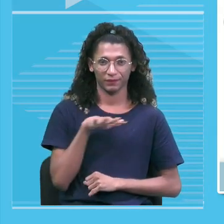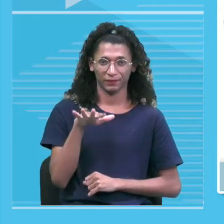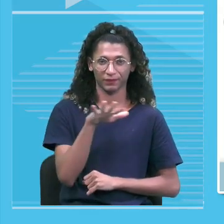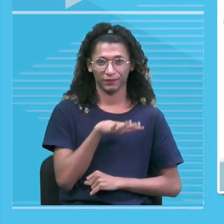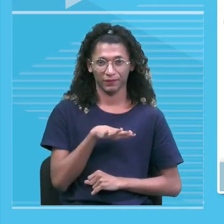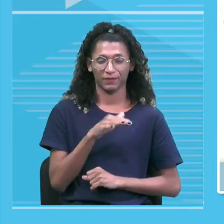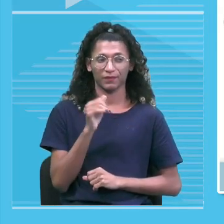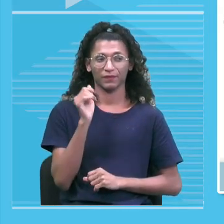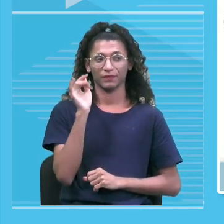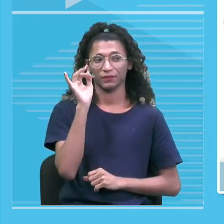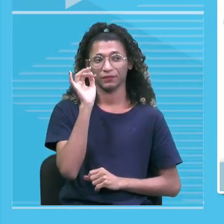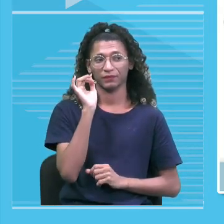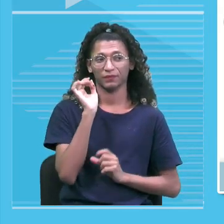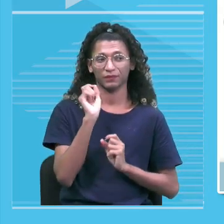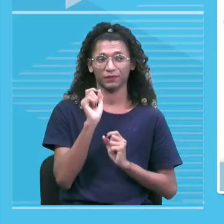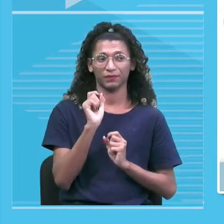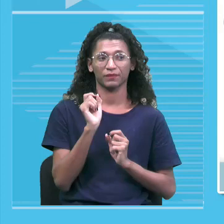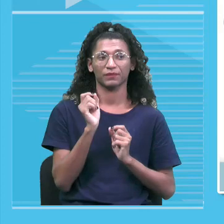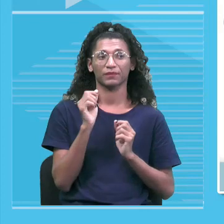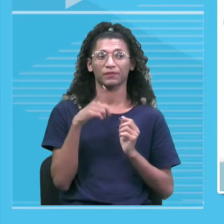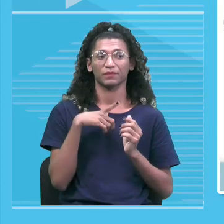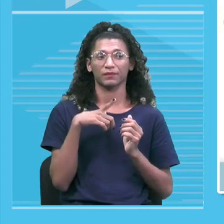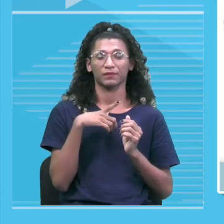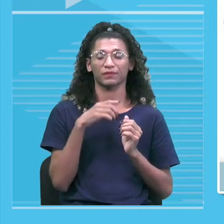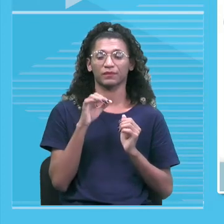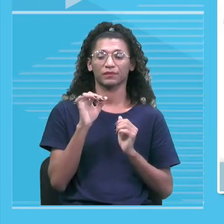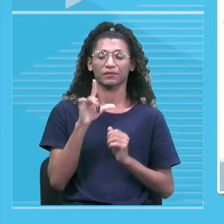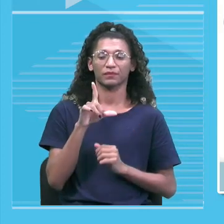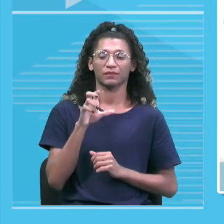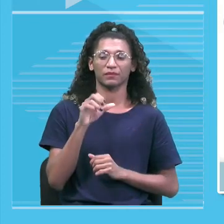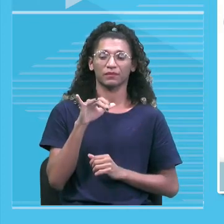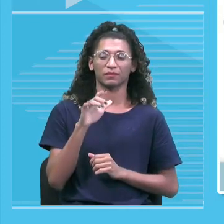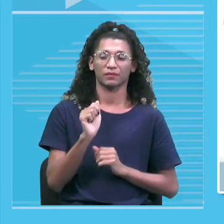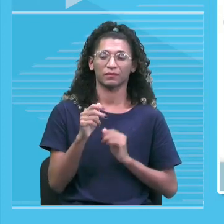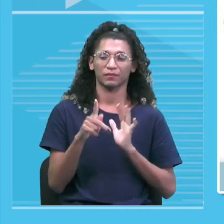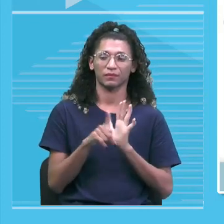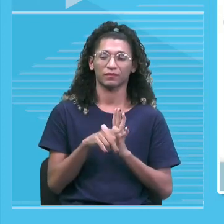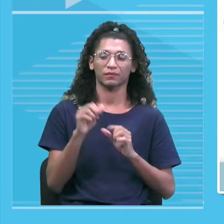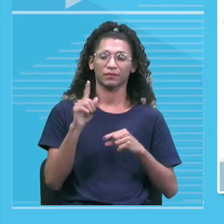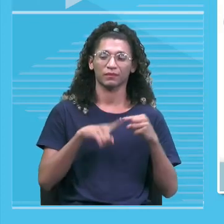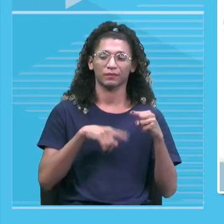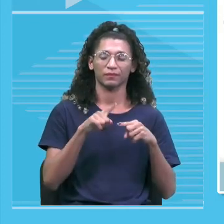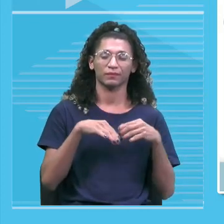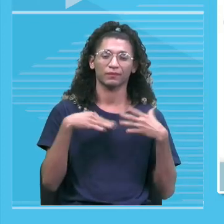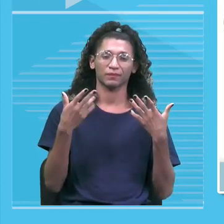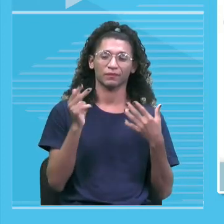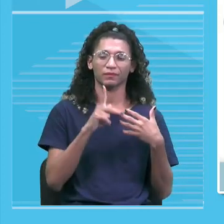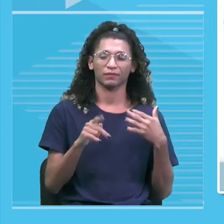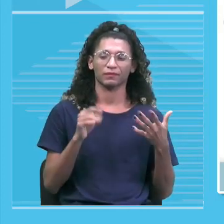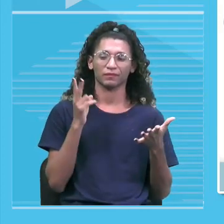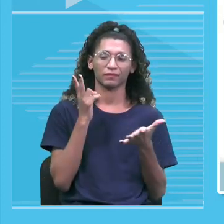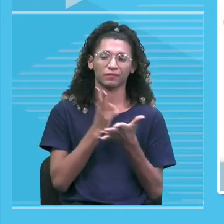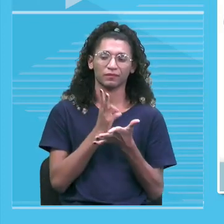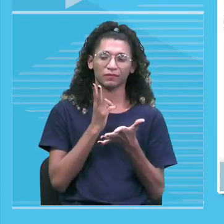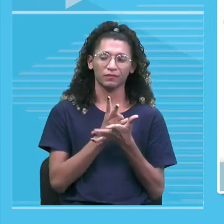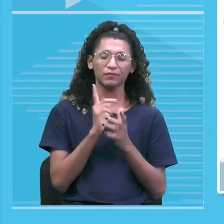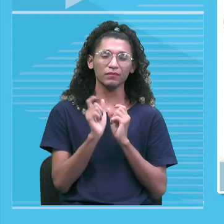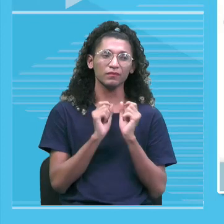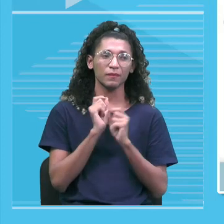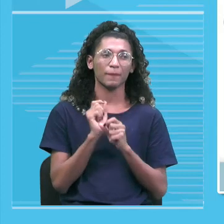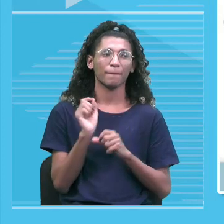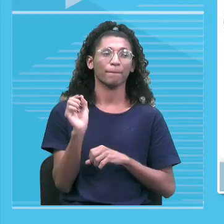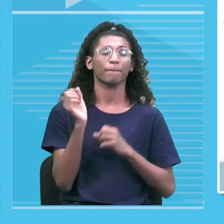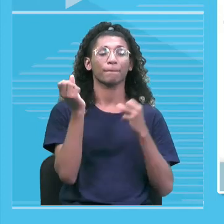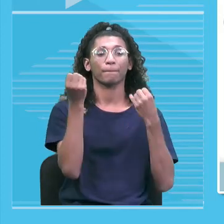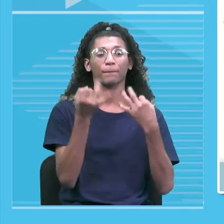Leia meio material Professor então toda vez que a situação falar meio